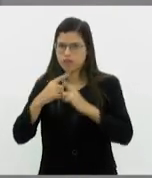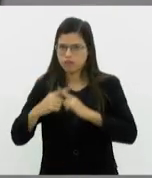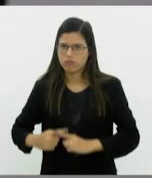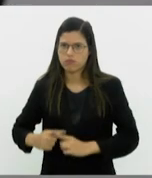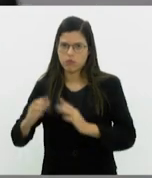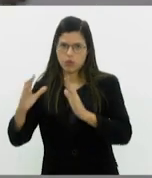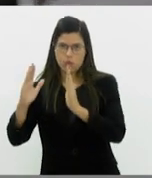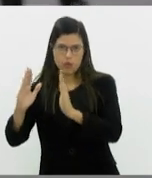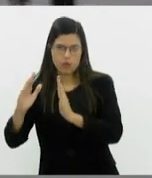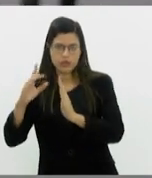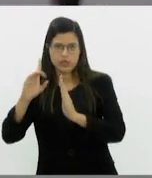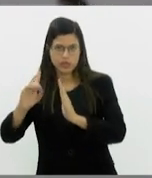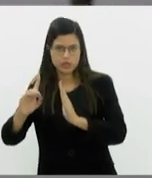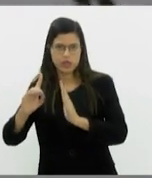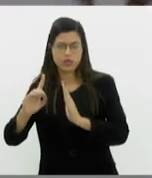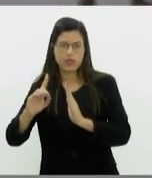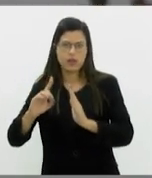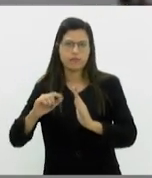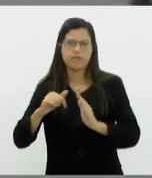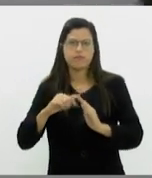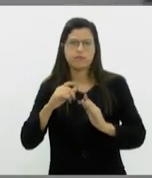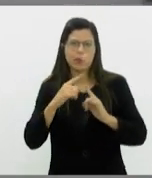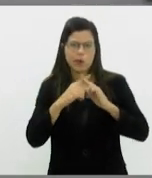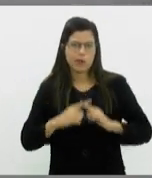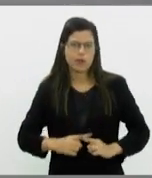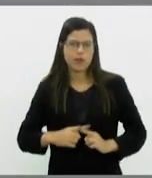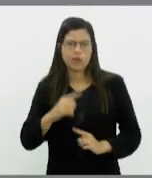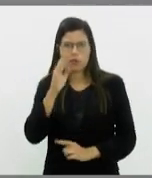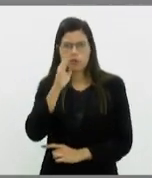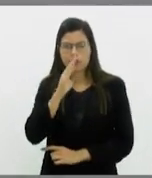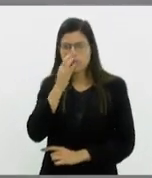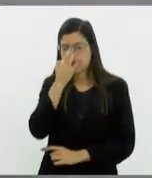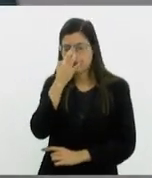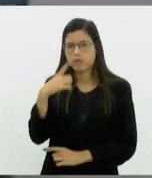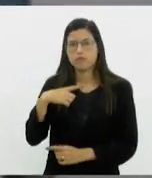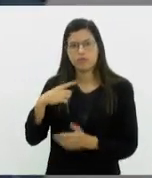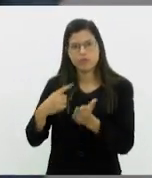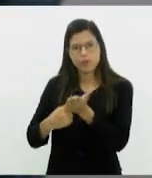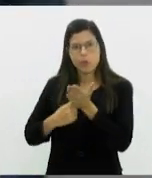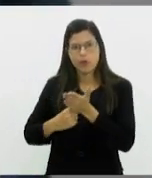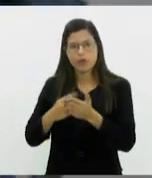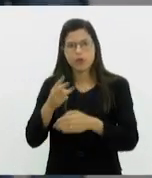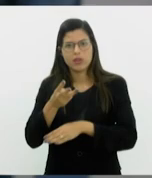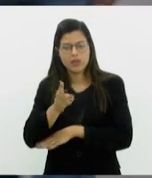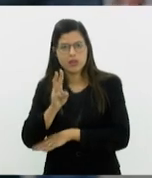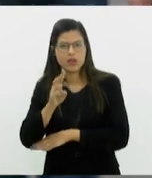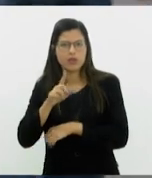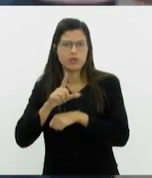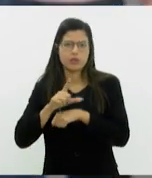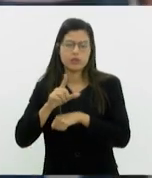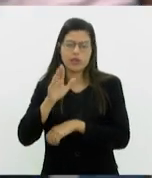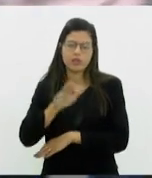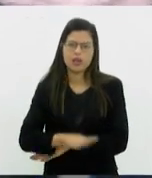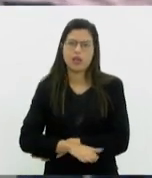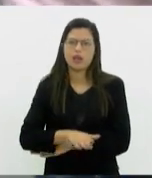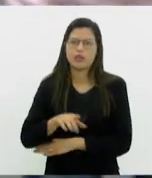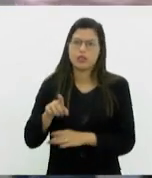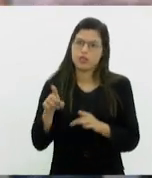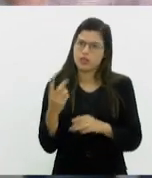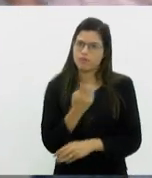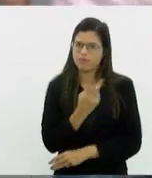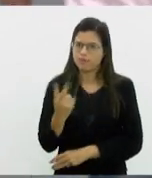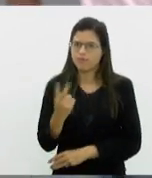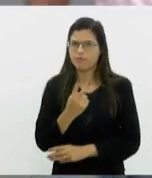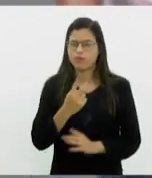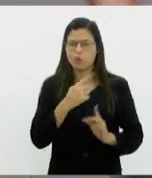Brasileiro. Então amanhã temos um encontro marcado aqui na TV Alerj a partir das 3 horas, com a transmissão do jogo entre Arte Sul e Araruama